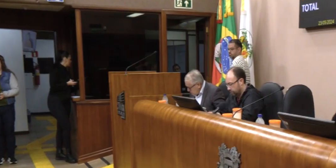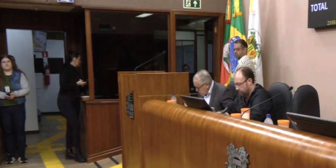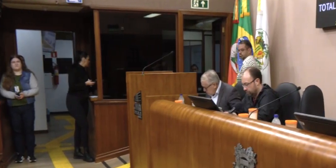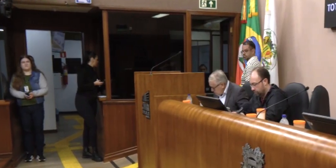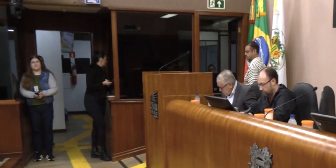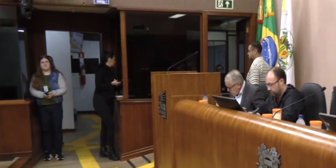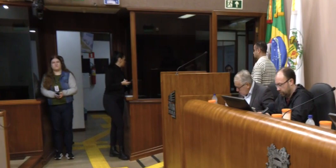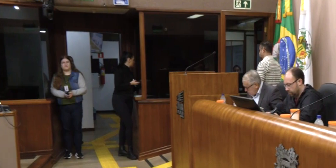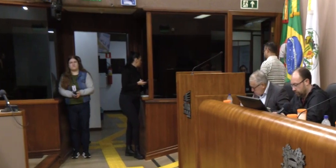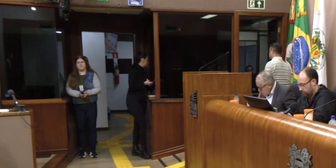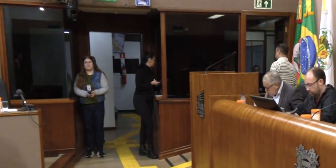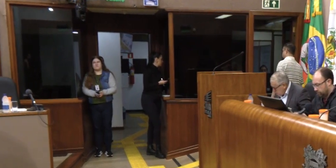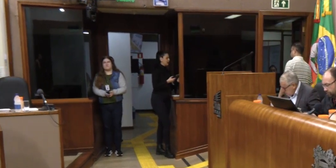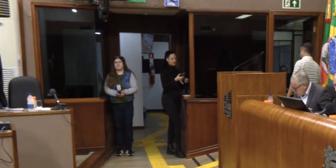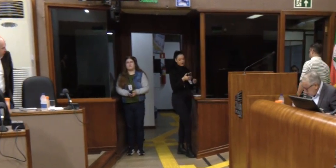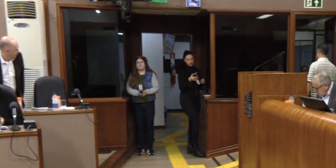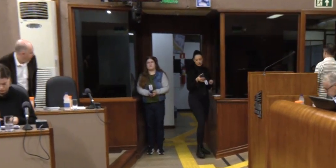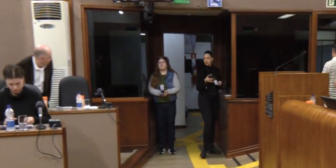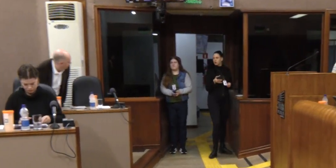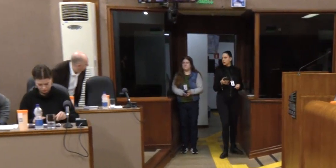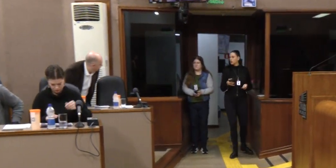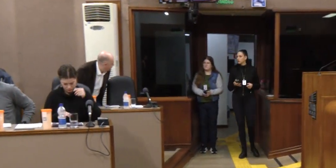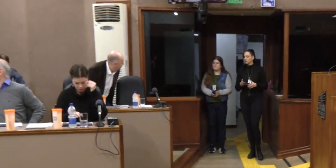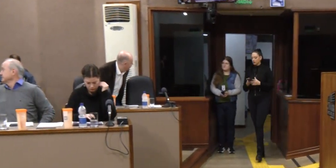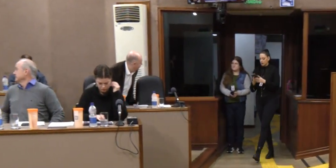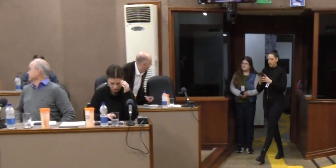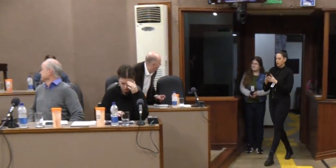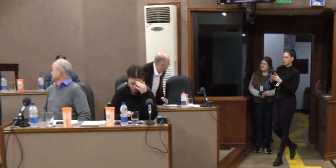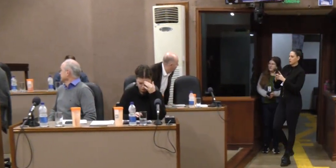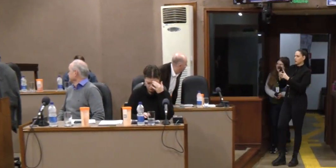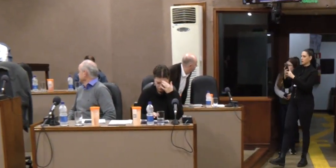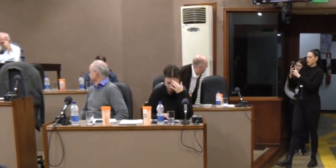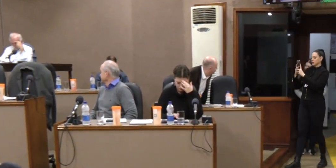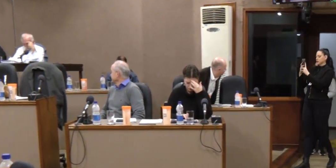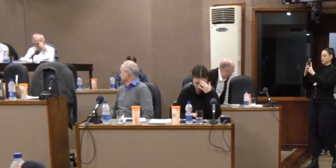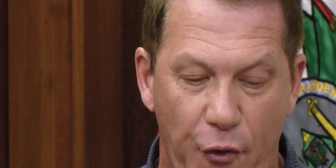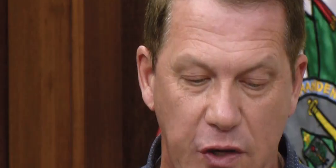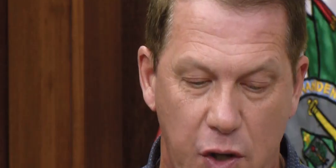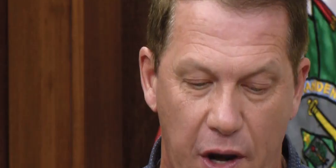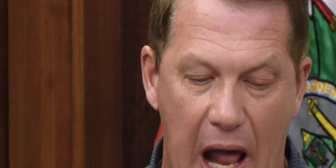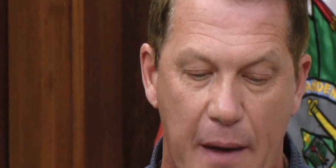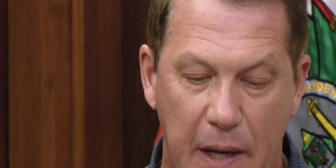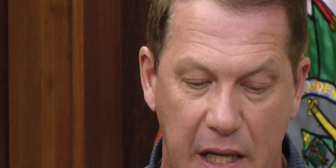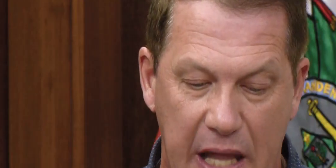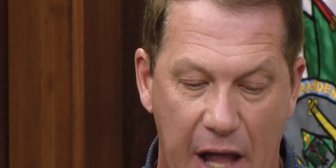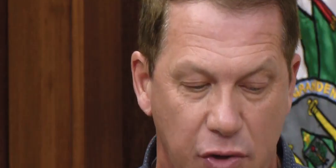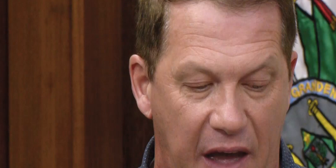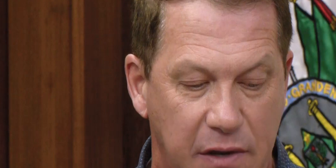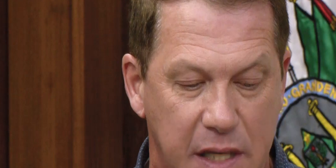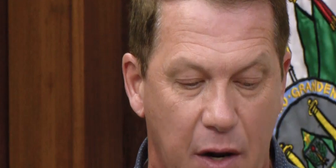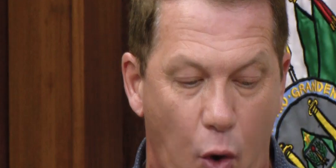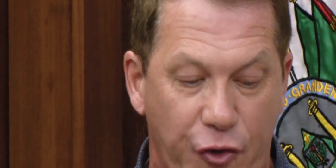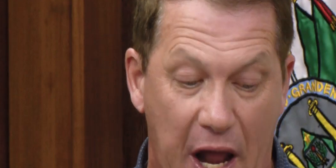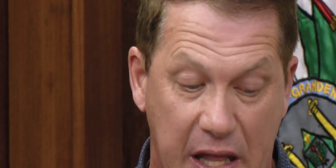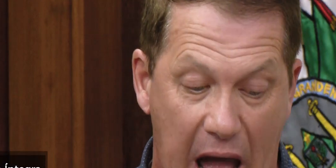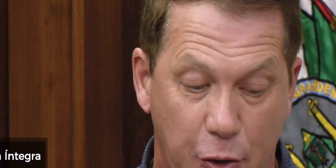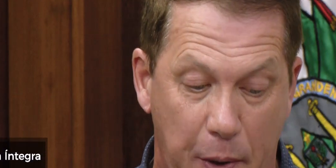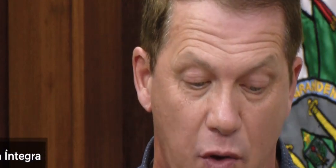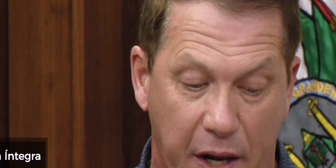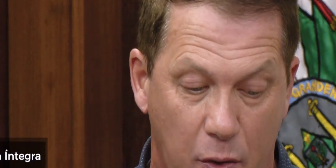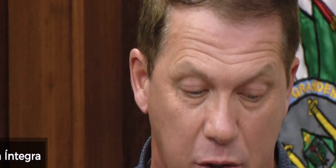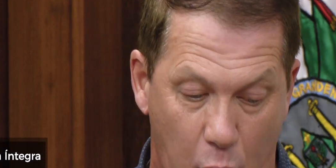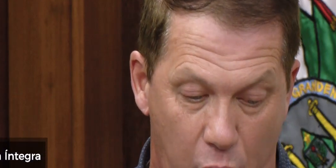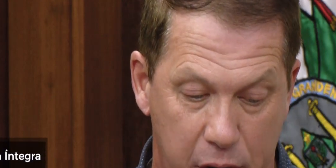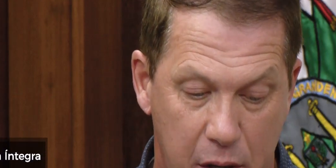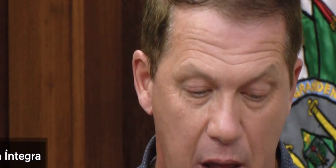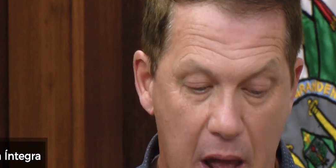2 áreas, uma no bairro Exposição e outra no loteamento Vila Francisco Pese. No espaço do grande expediente, o vereador Sandro